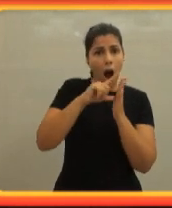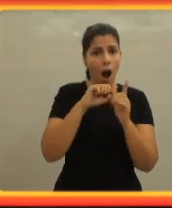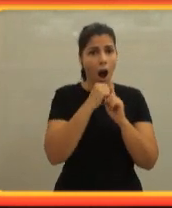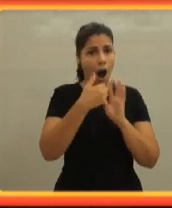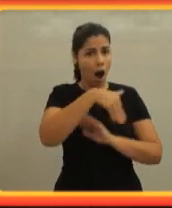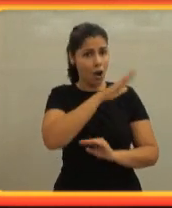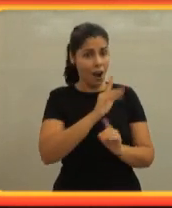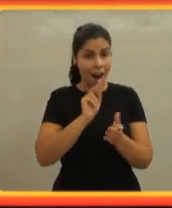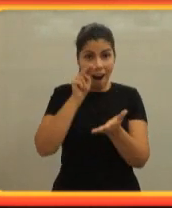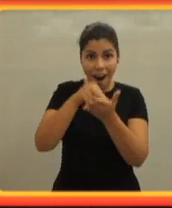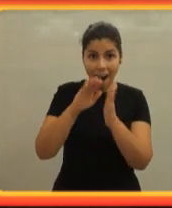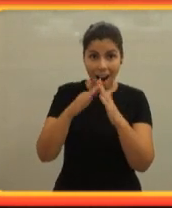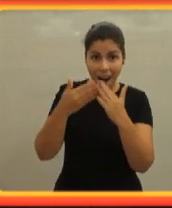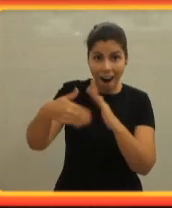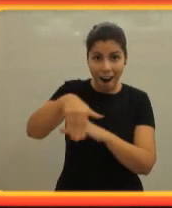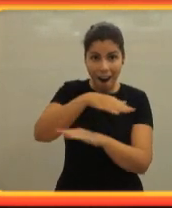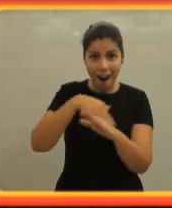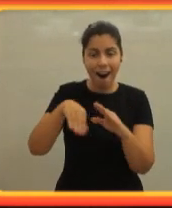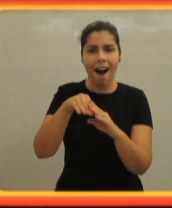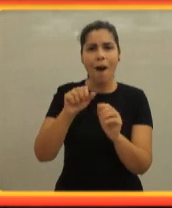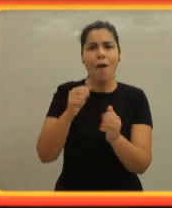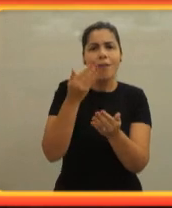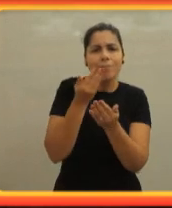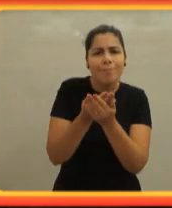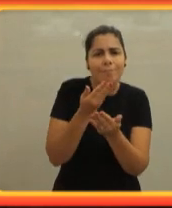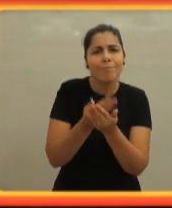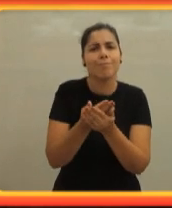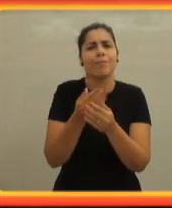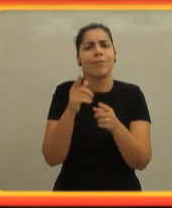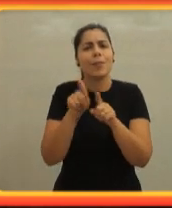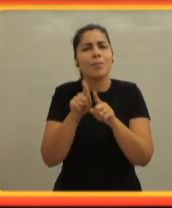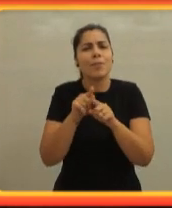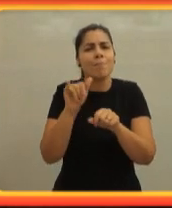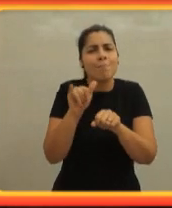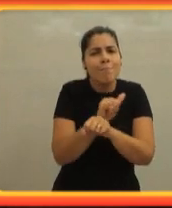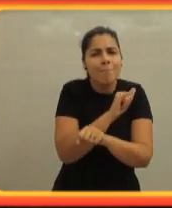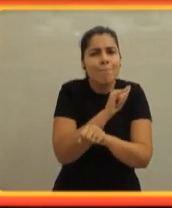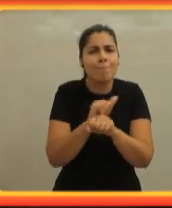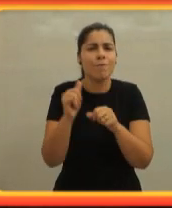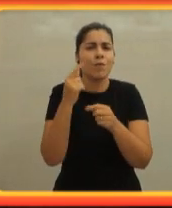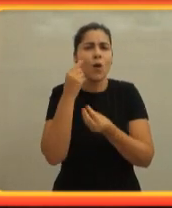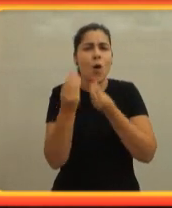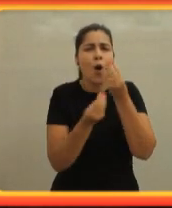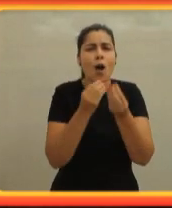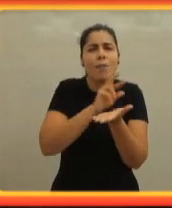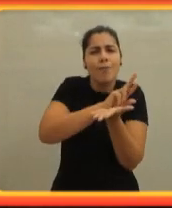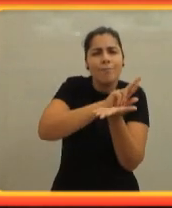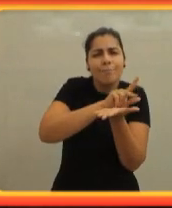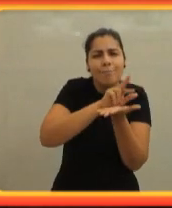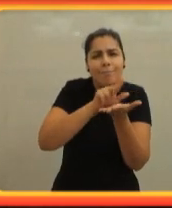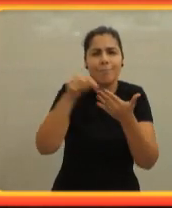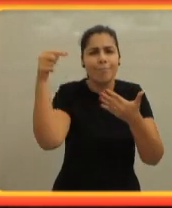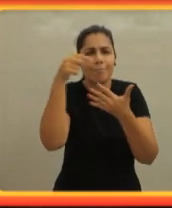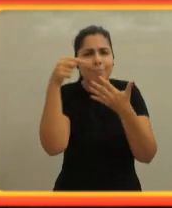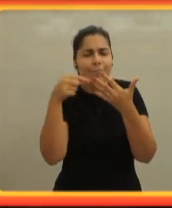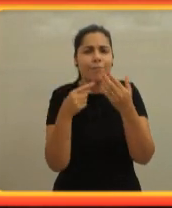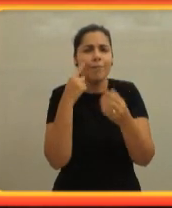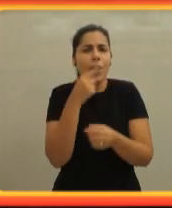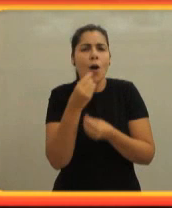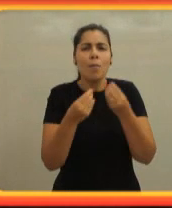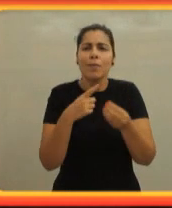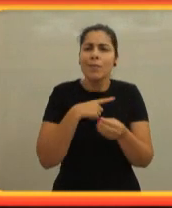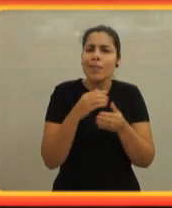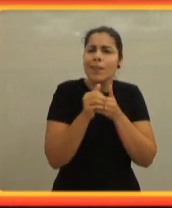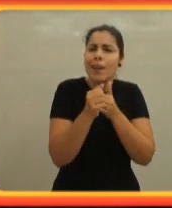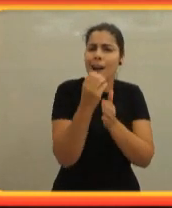escola após a socialização, é feito um estudo realizado pelos técnicos e são definidas características que ele tem como cão-guia ou cão